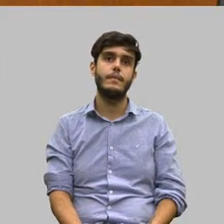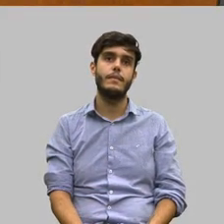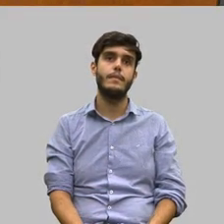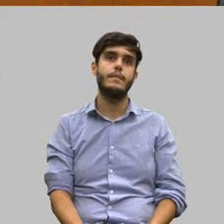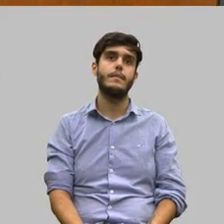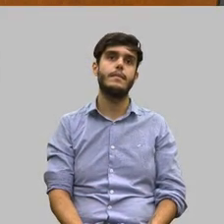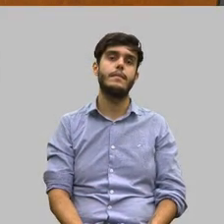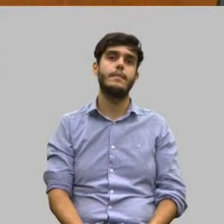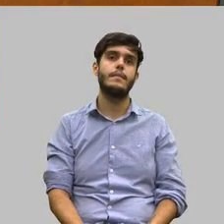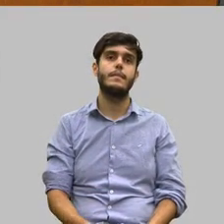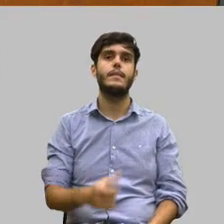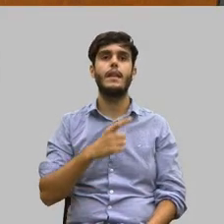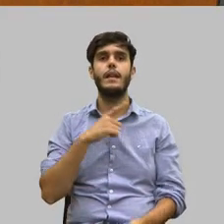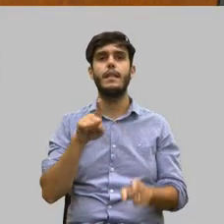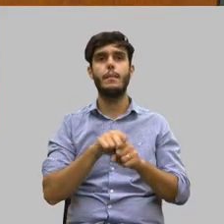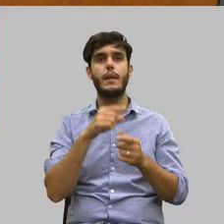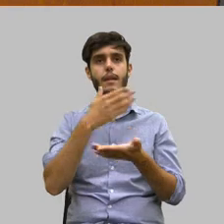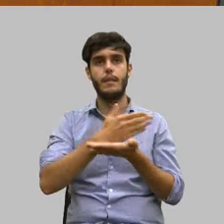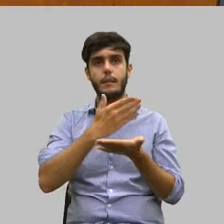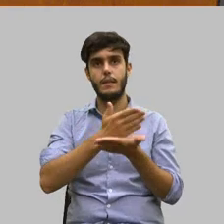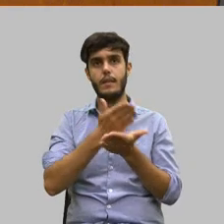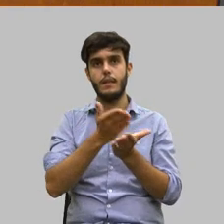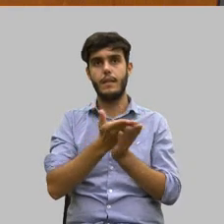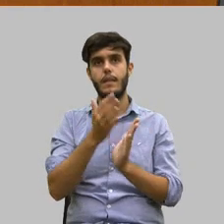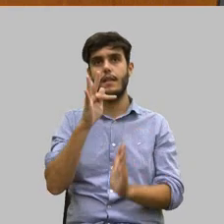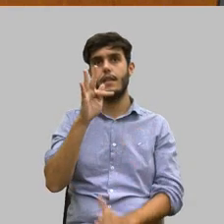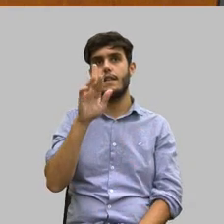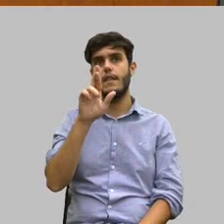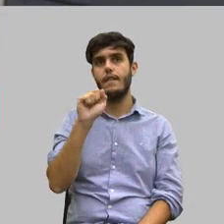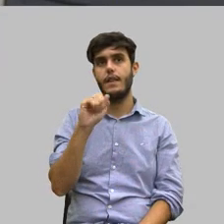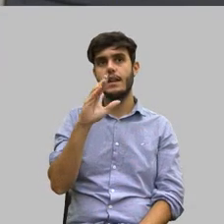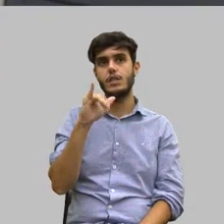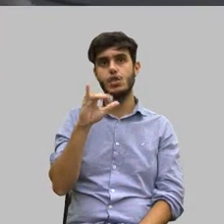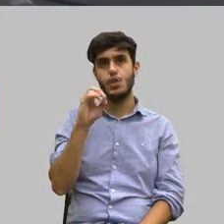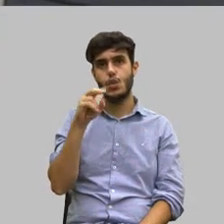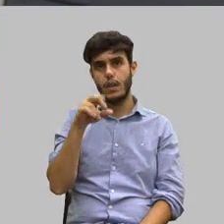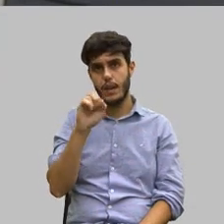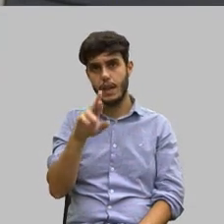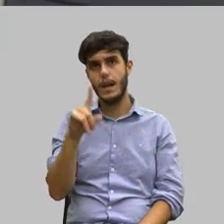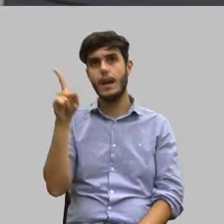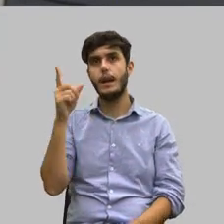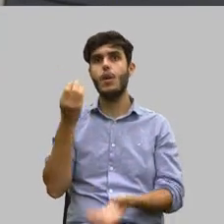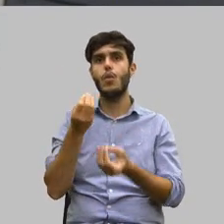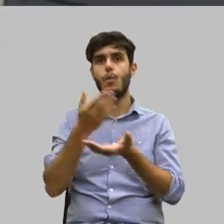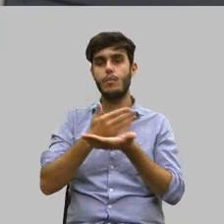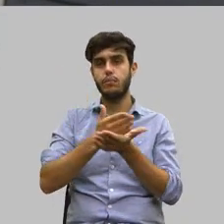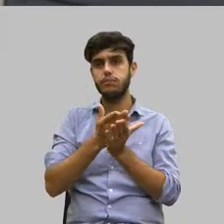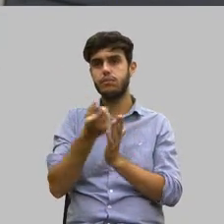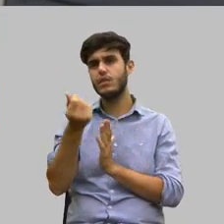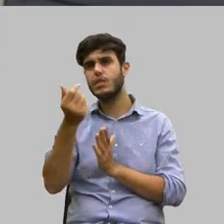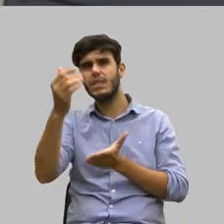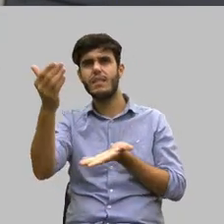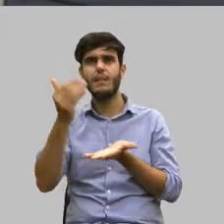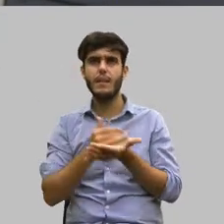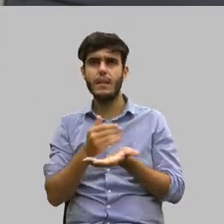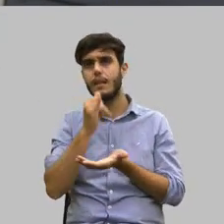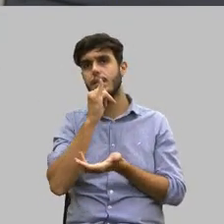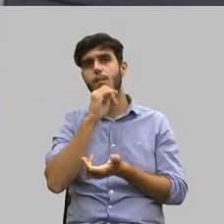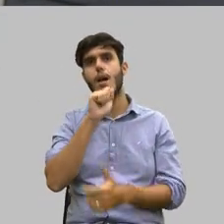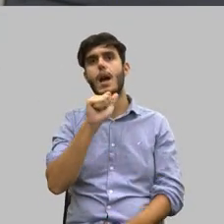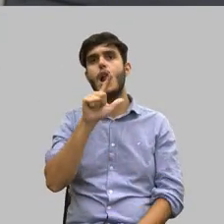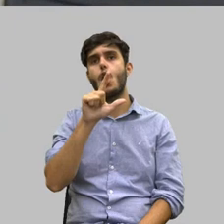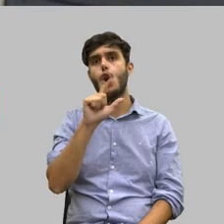isso também lá essa prática tem sim senhor essa prática é o seguinte quando nós temos eh alojamentos